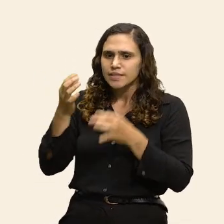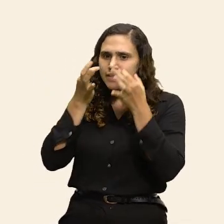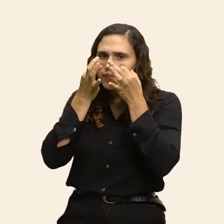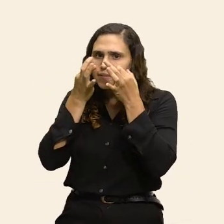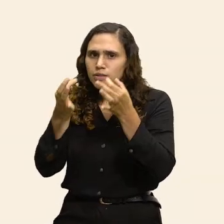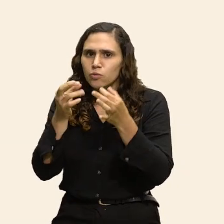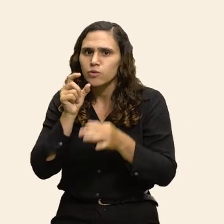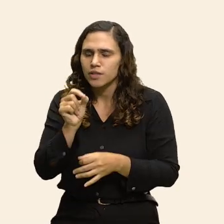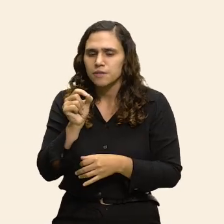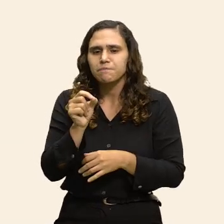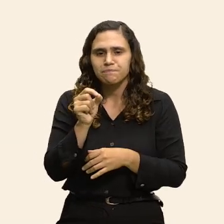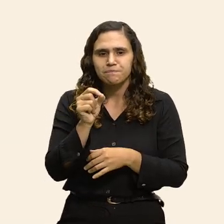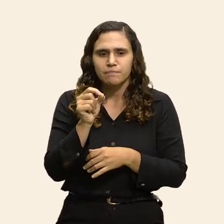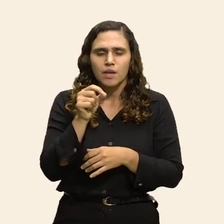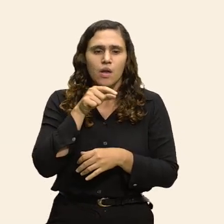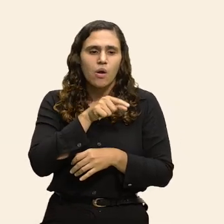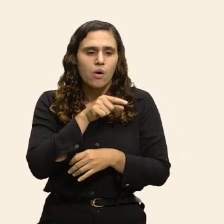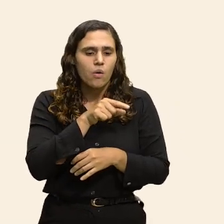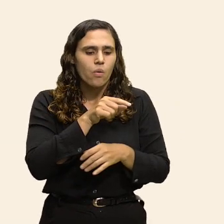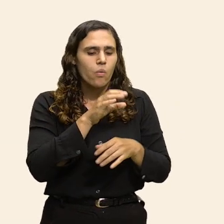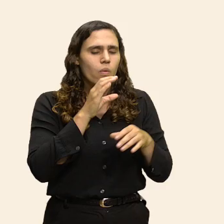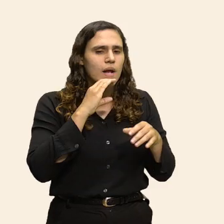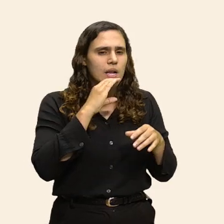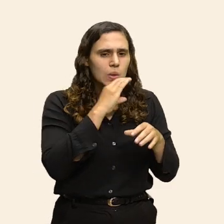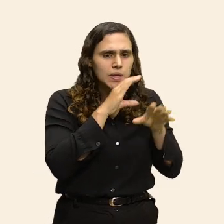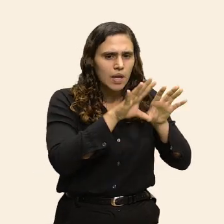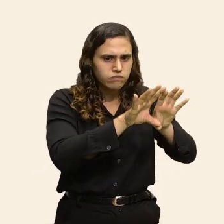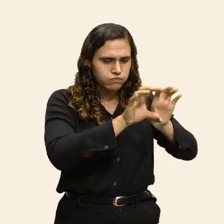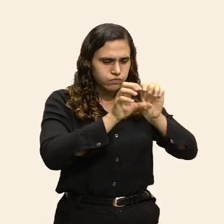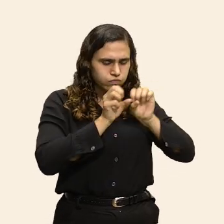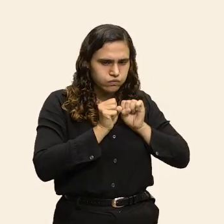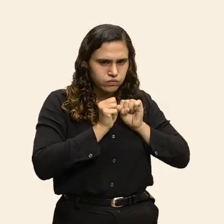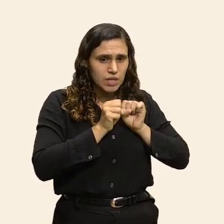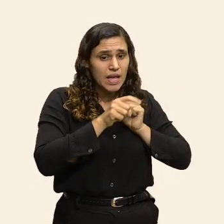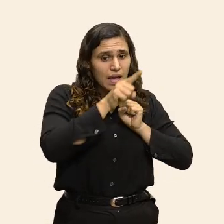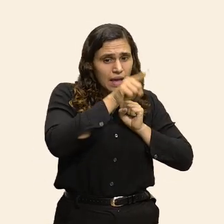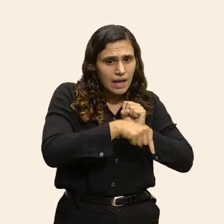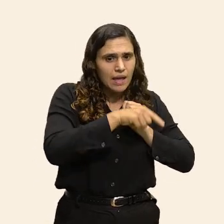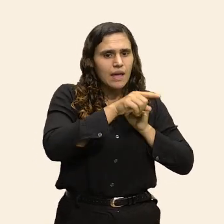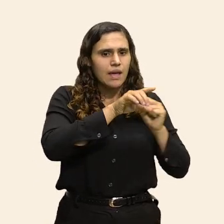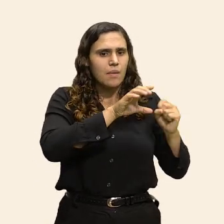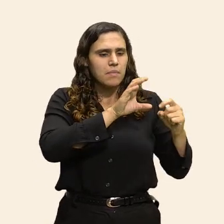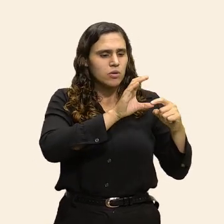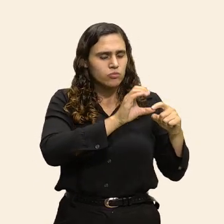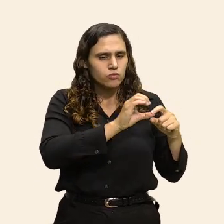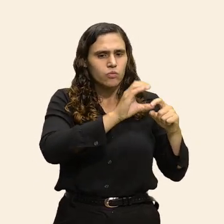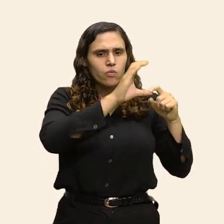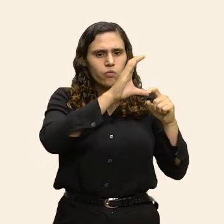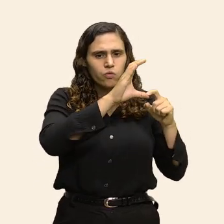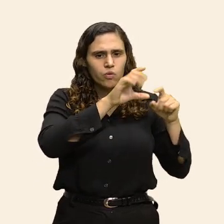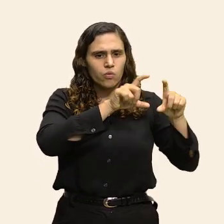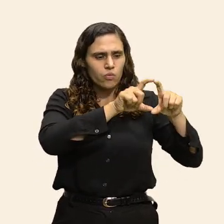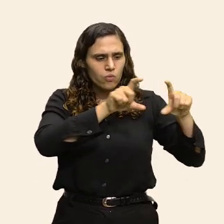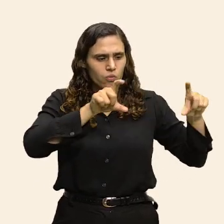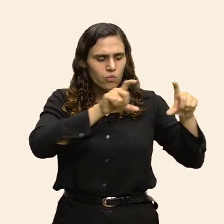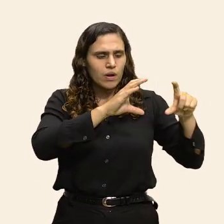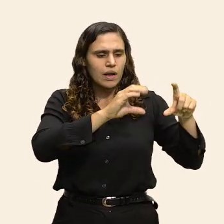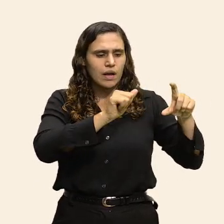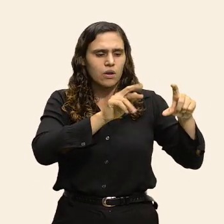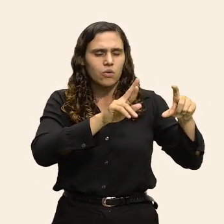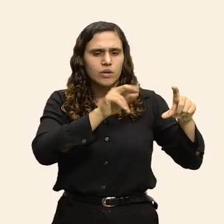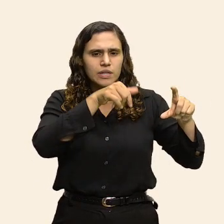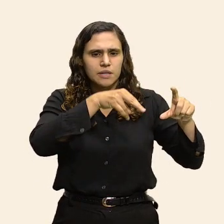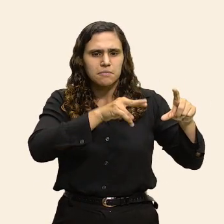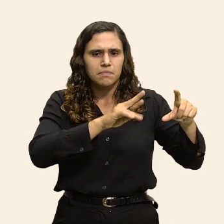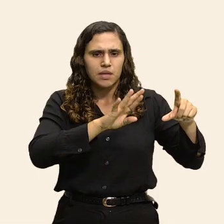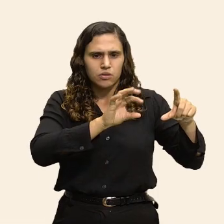coisa. O calor absorvido, ele é absorvido pelo calorímetro, então nós vamos usar a equação do calorímetro, e o calor cedido, ele é o calor